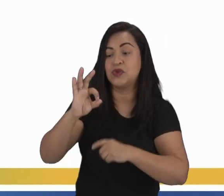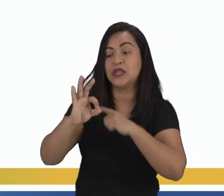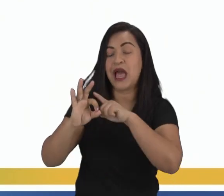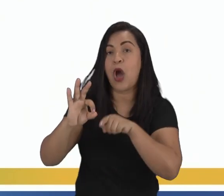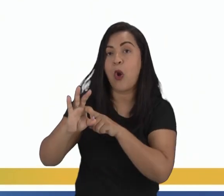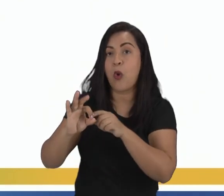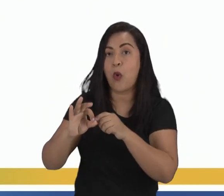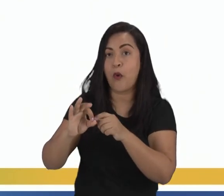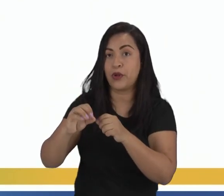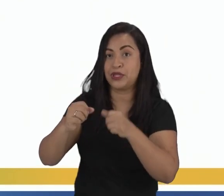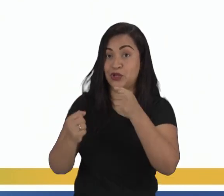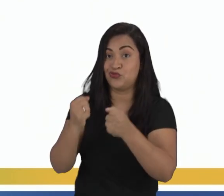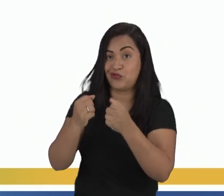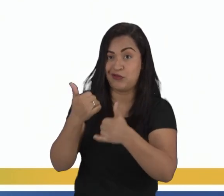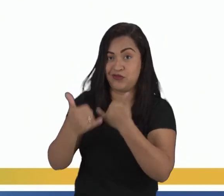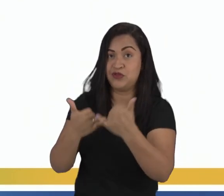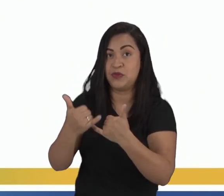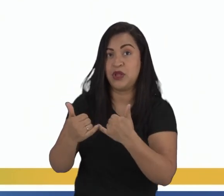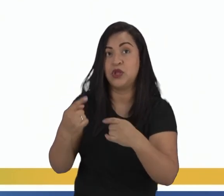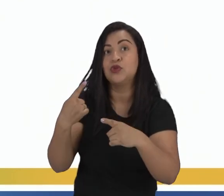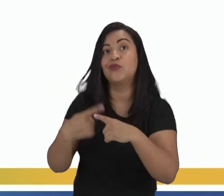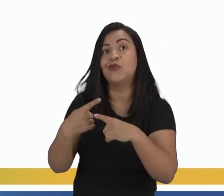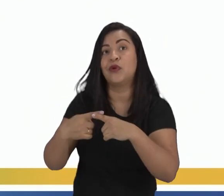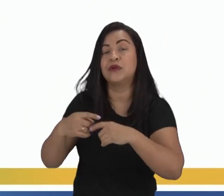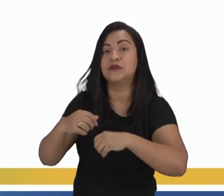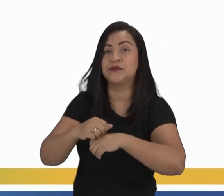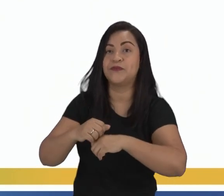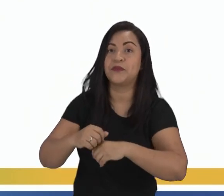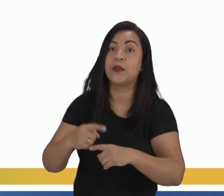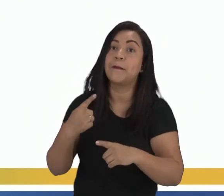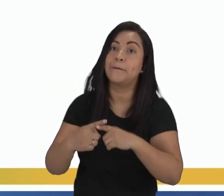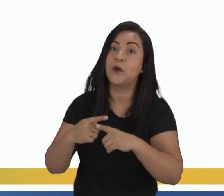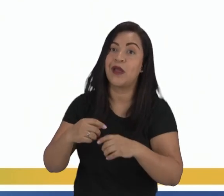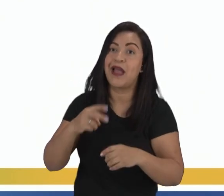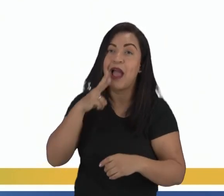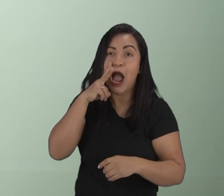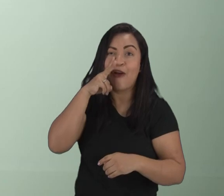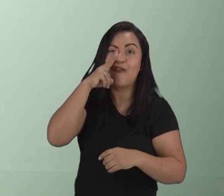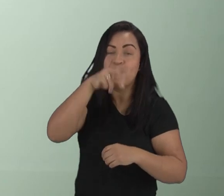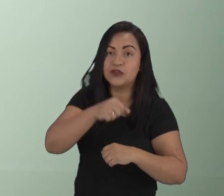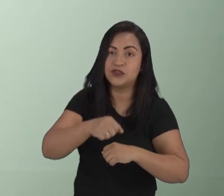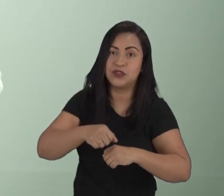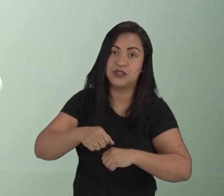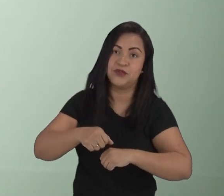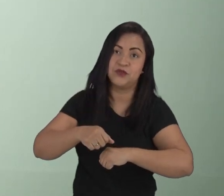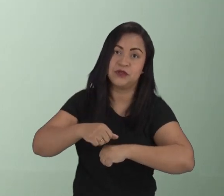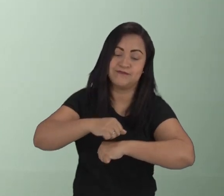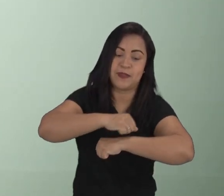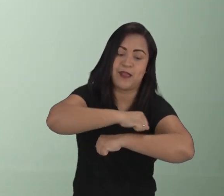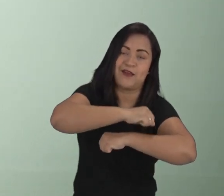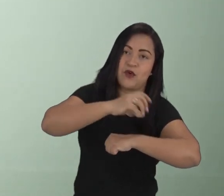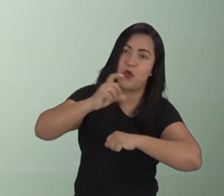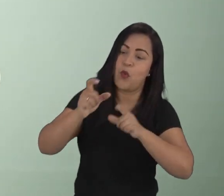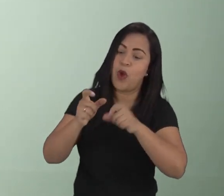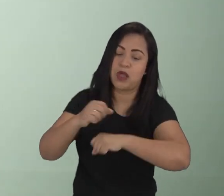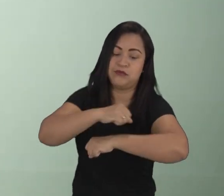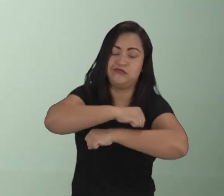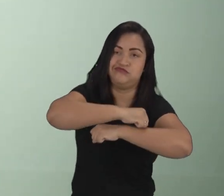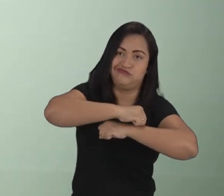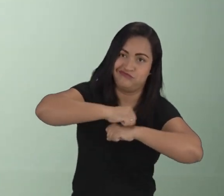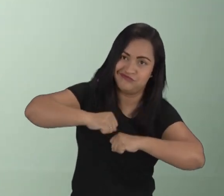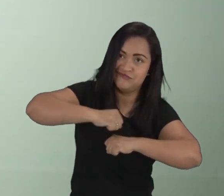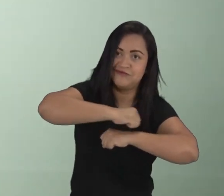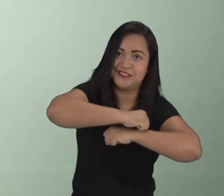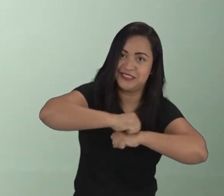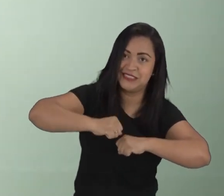superfície rugosa, porque quem aplica a força de atrito é a superfície. né? Então, quanto mais rugosa,